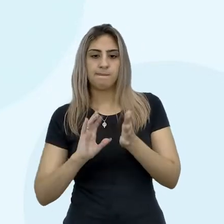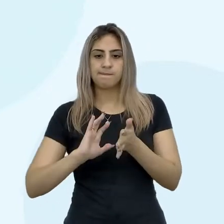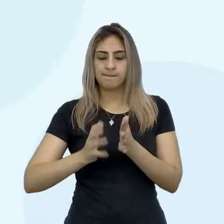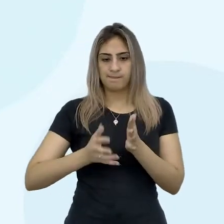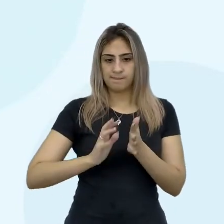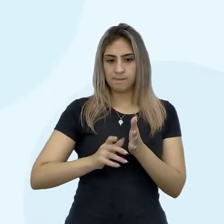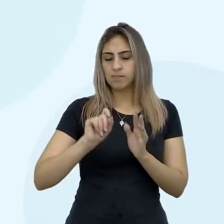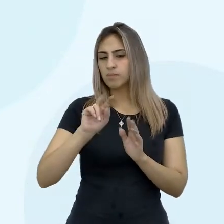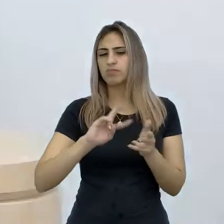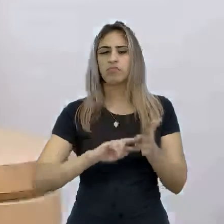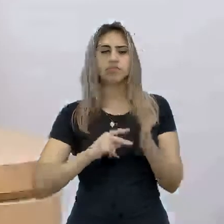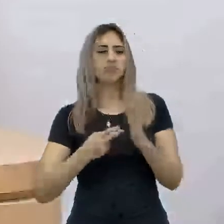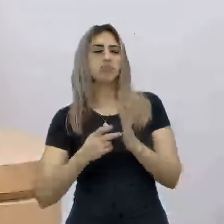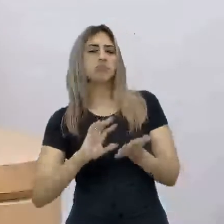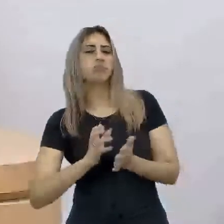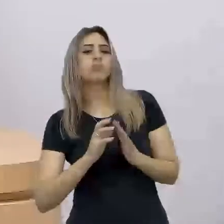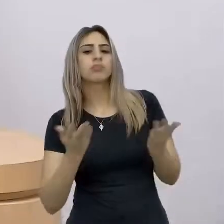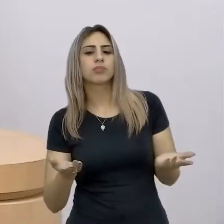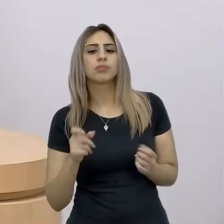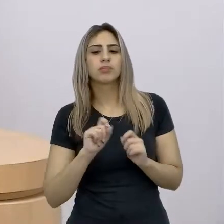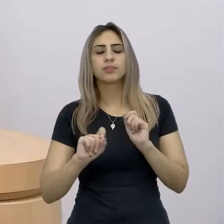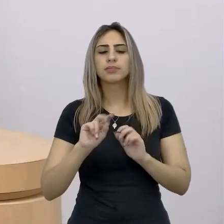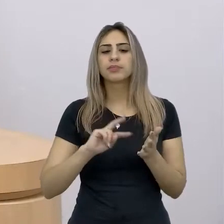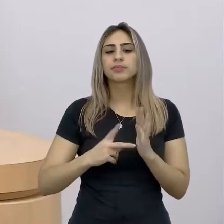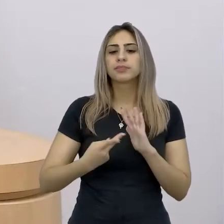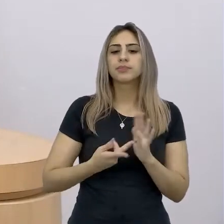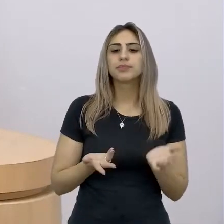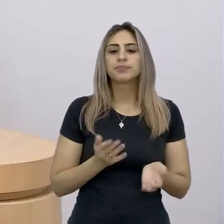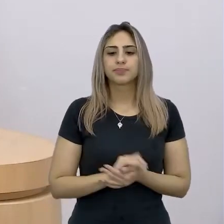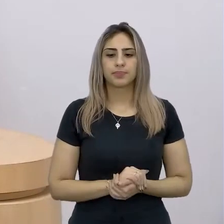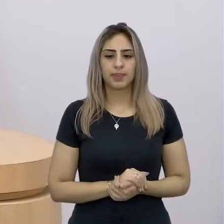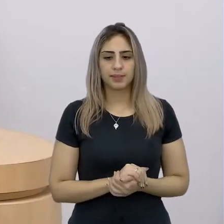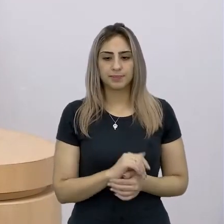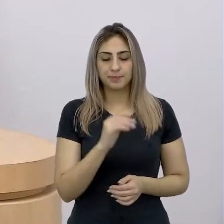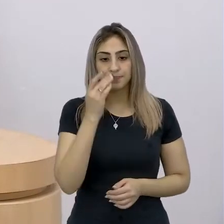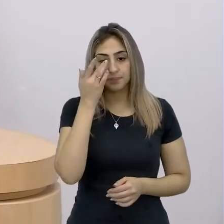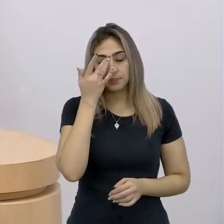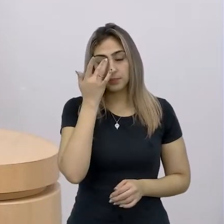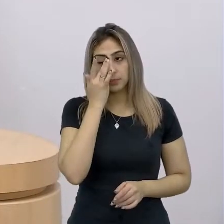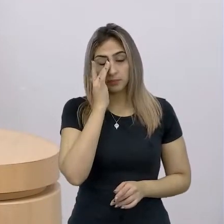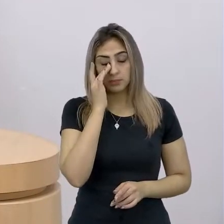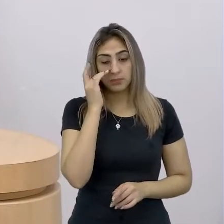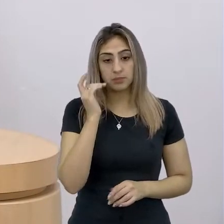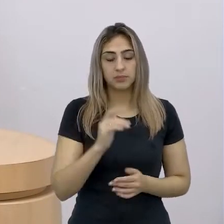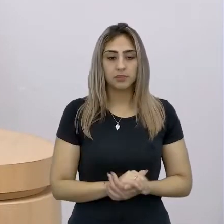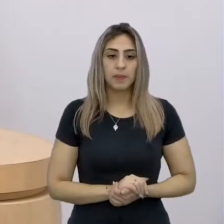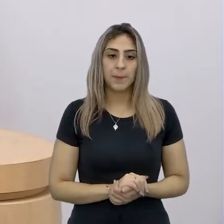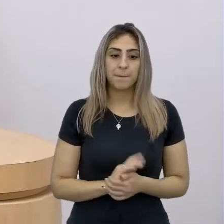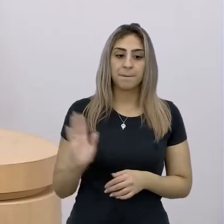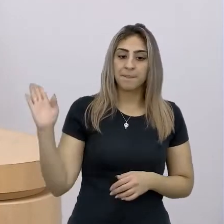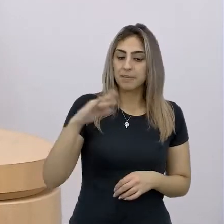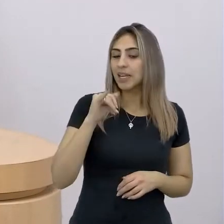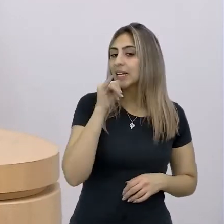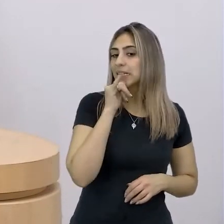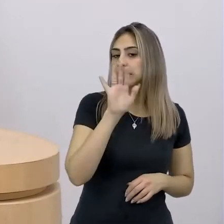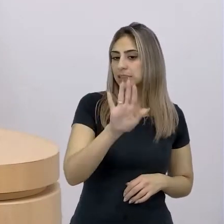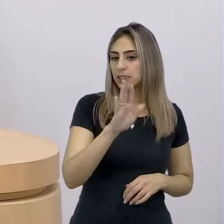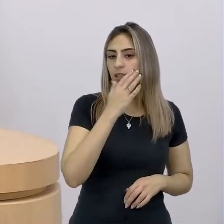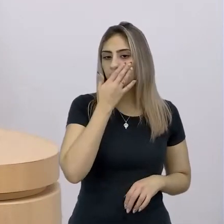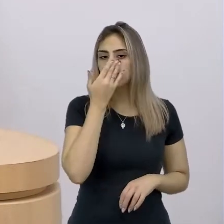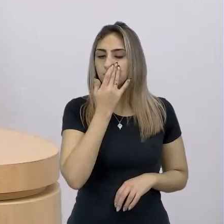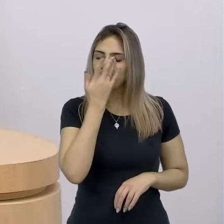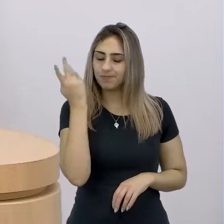partidos. O que quer dizer isso, né? O que eu acabei de falar aí para vocês? É o seguinte, vamos supor,